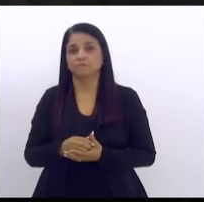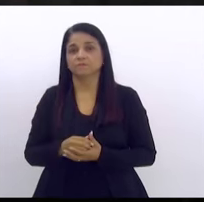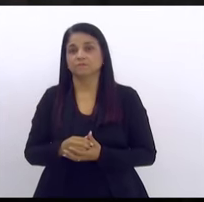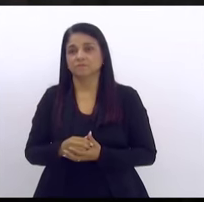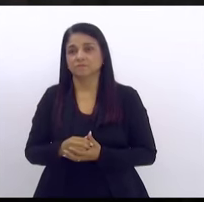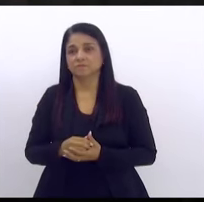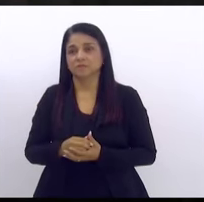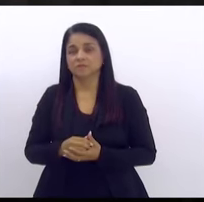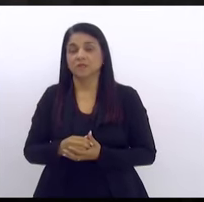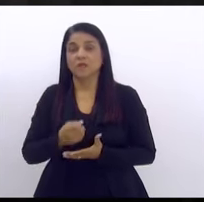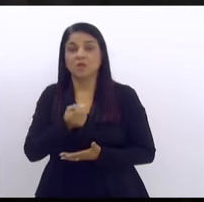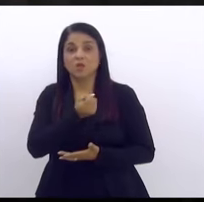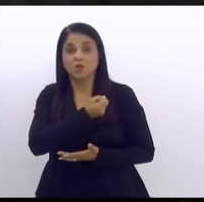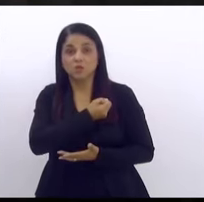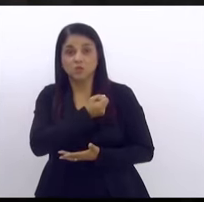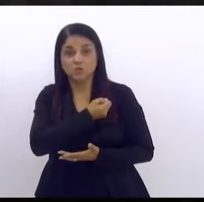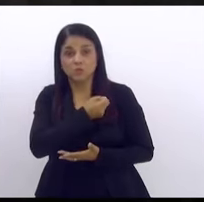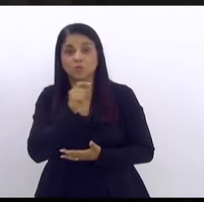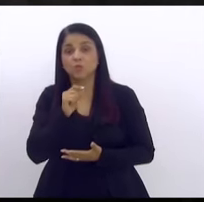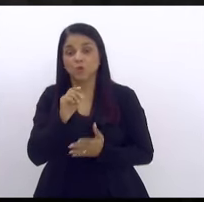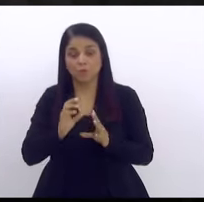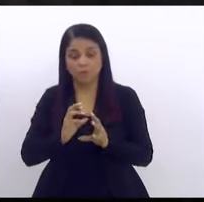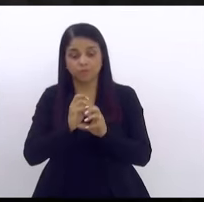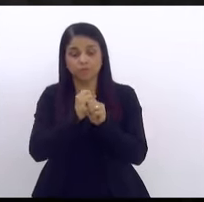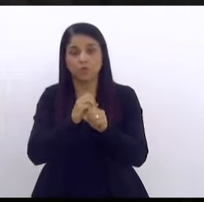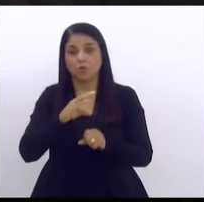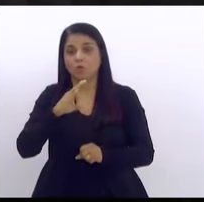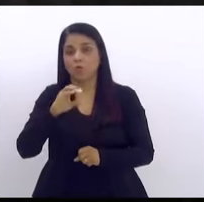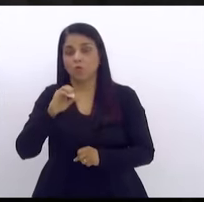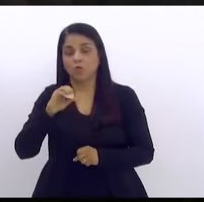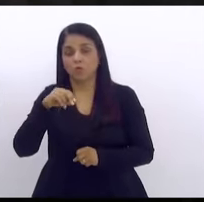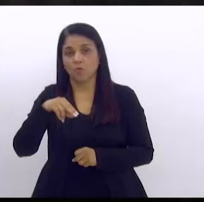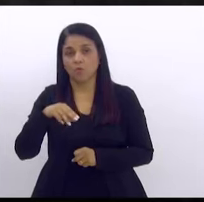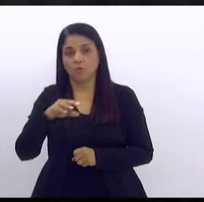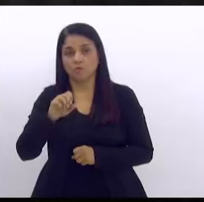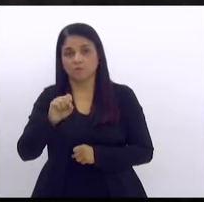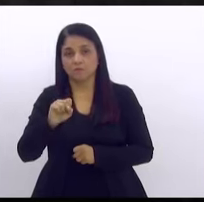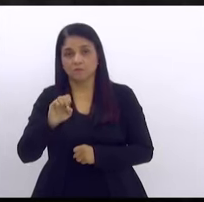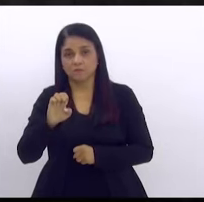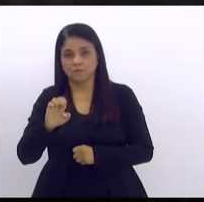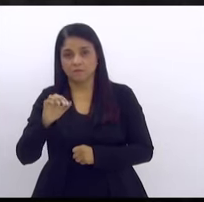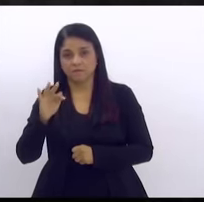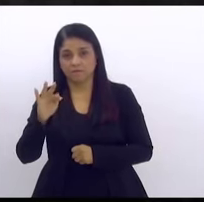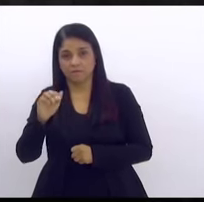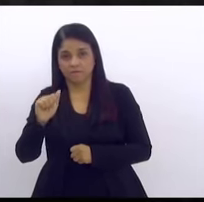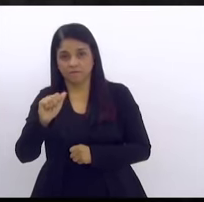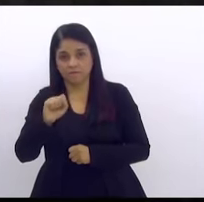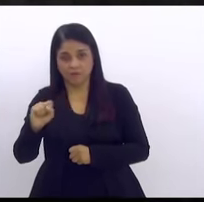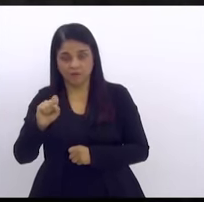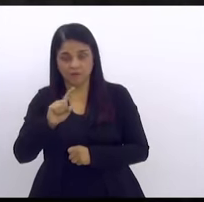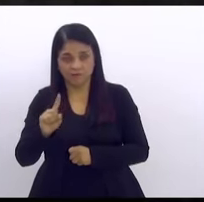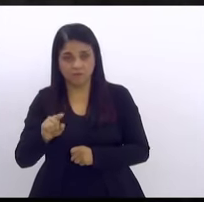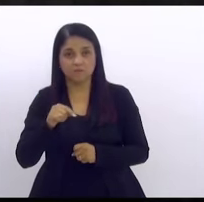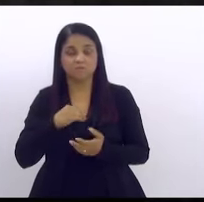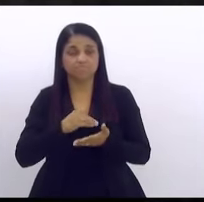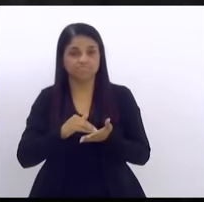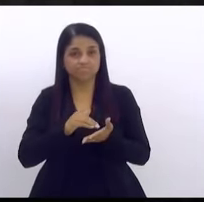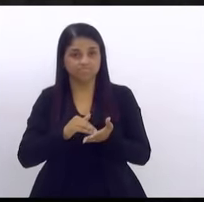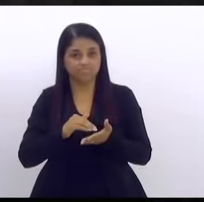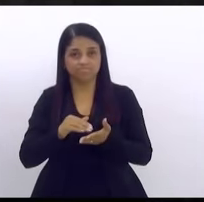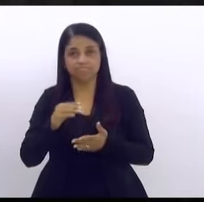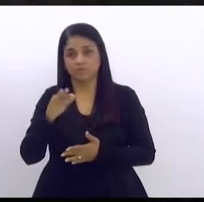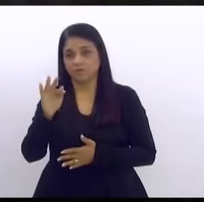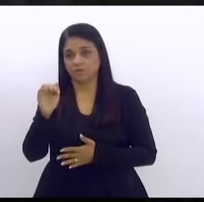número é o número do Concefaz, porque o número da Secretaria de Estado de Fazenda, a perda anual